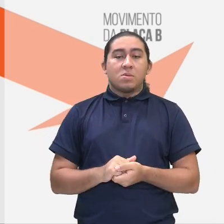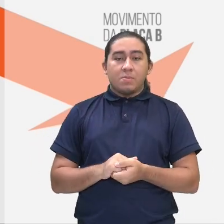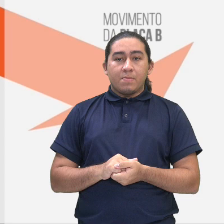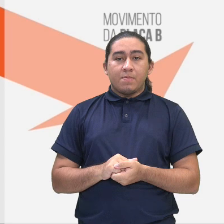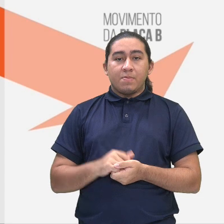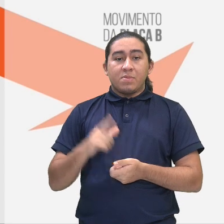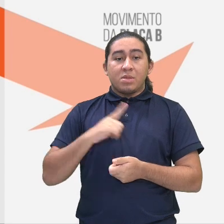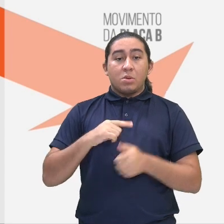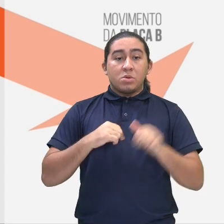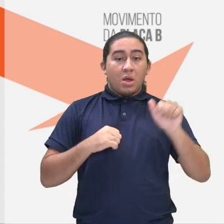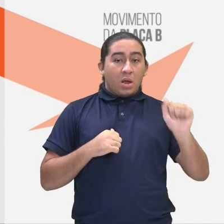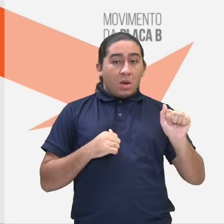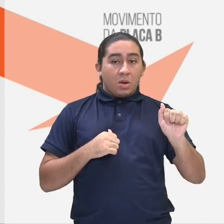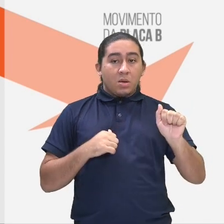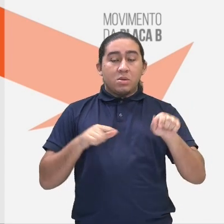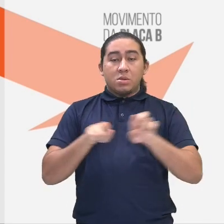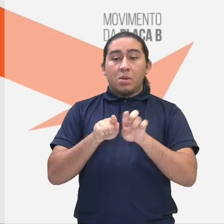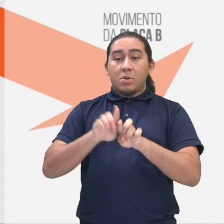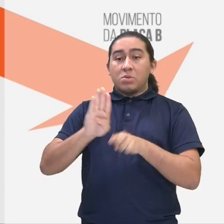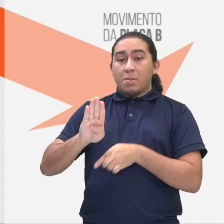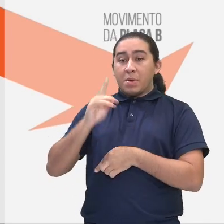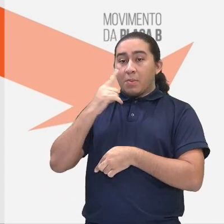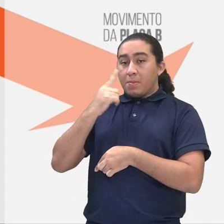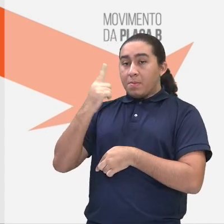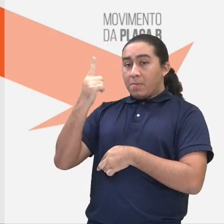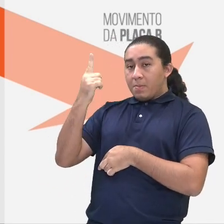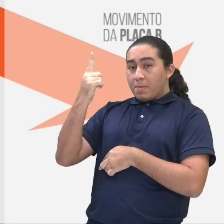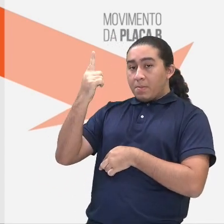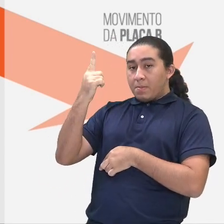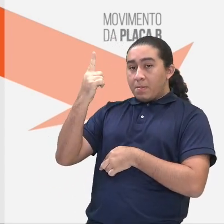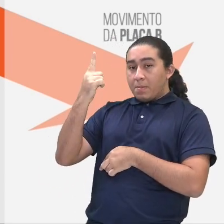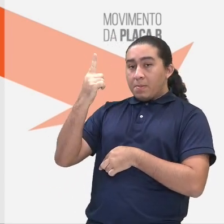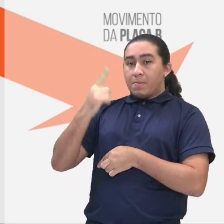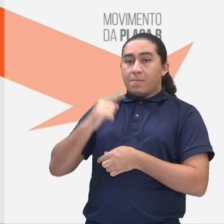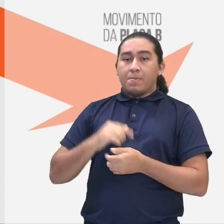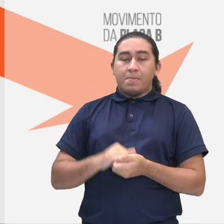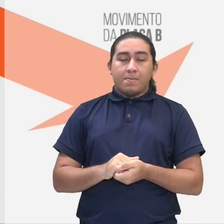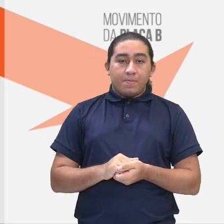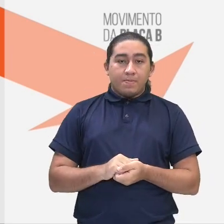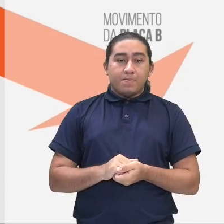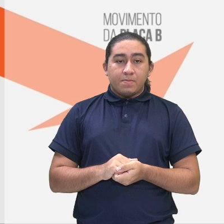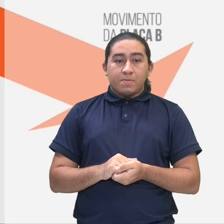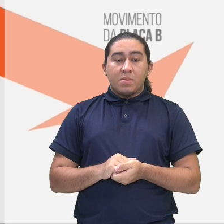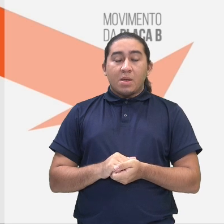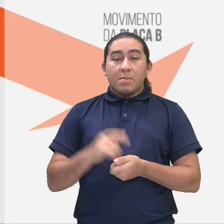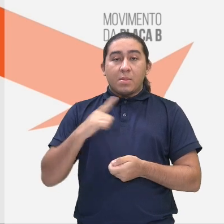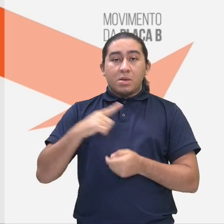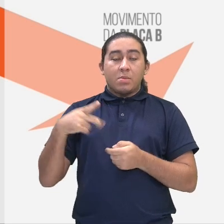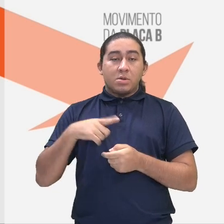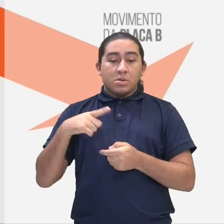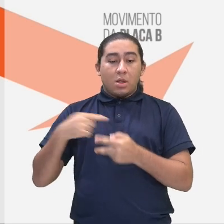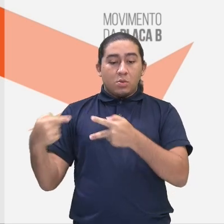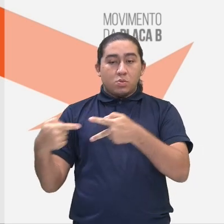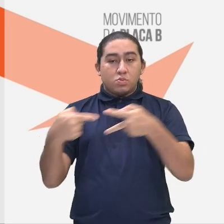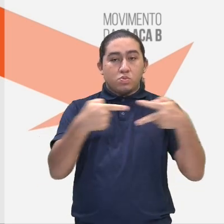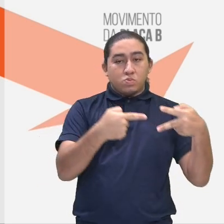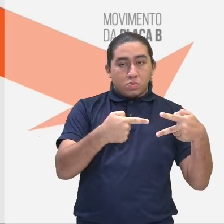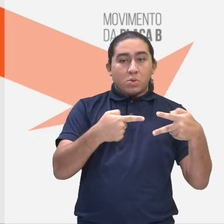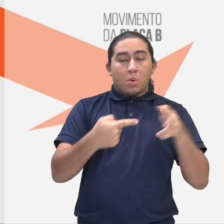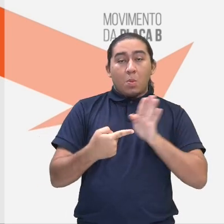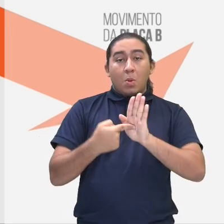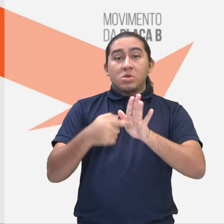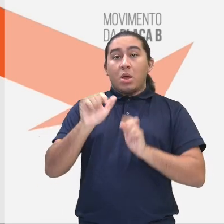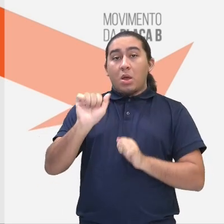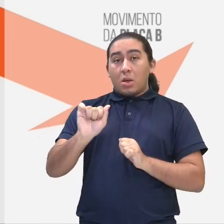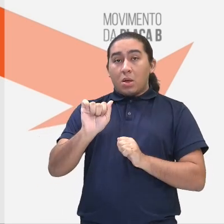placa A e o movimento da placa B. Você observa ali, a seta para um lado, mostrando ali a placa A, e